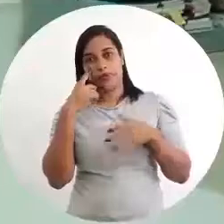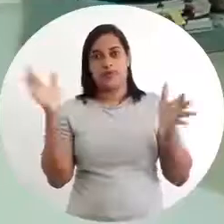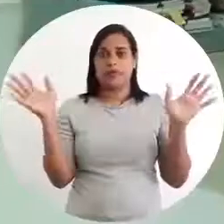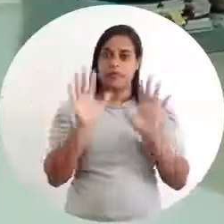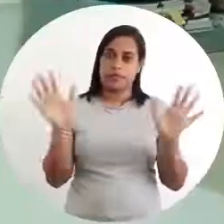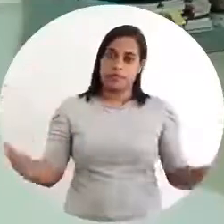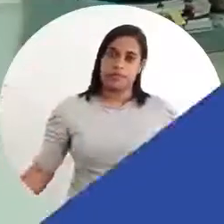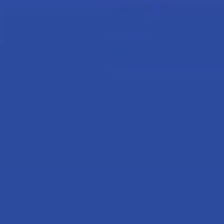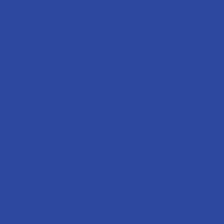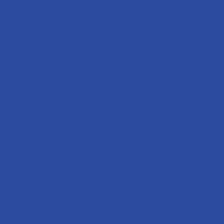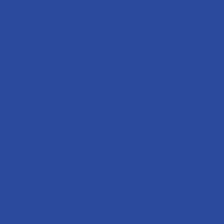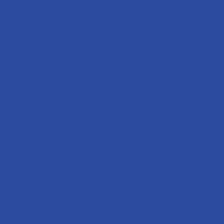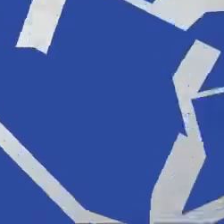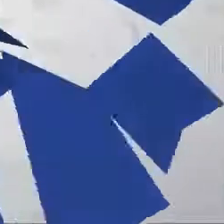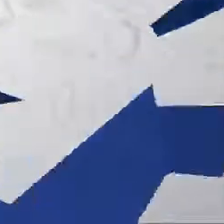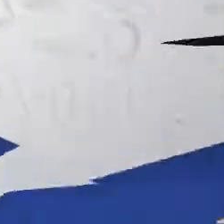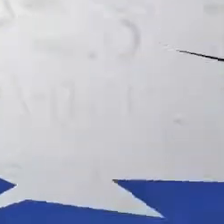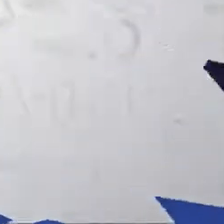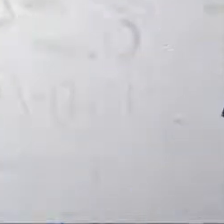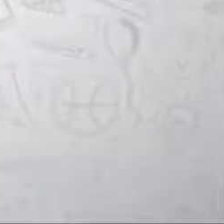mundo.